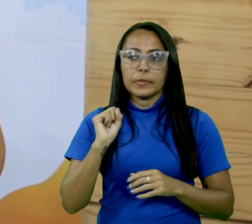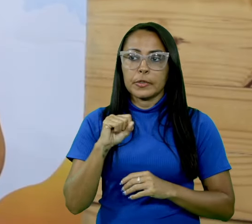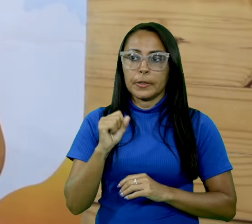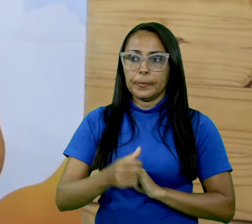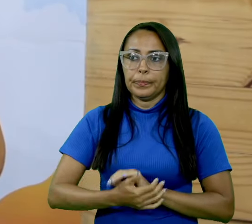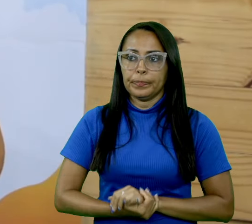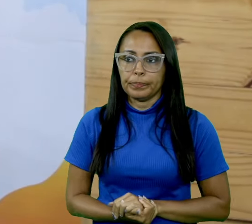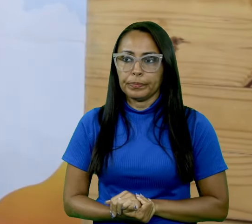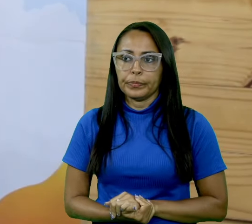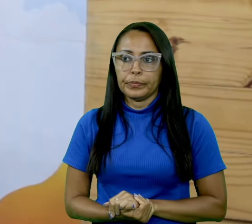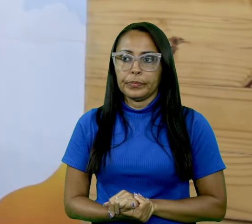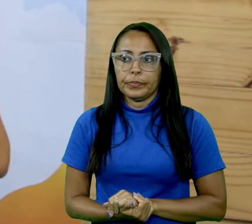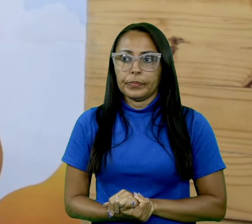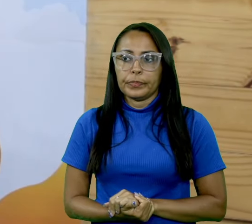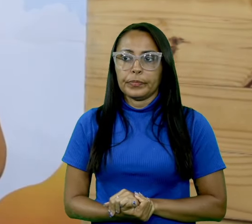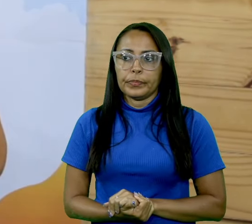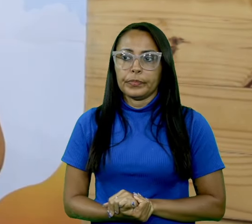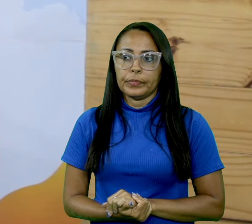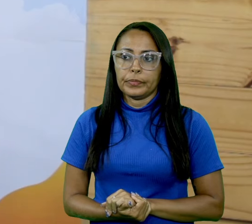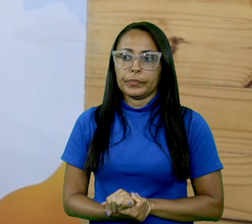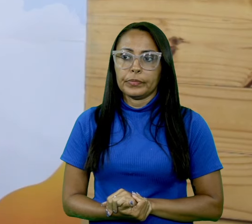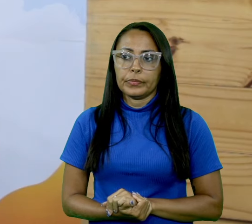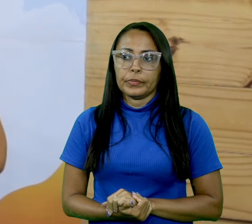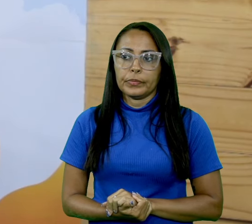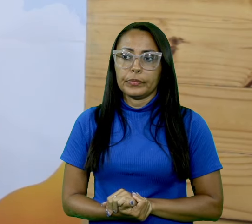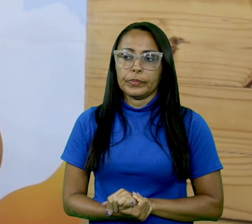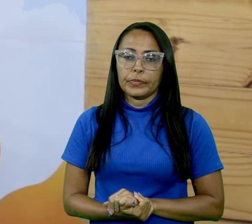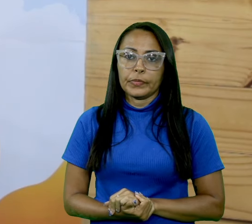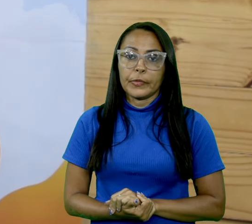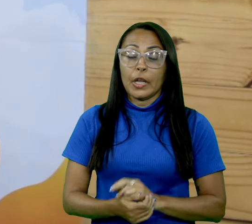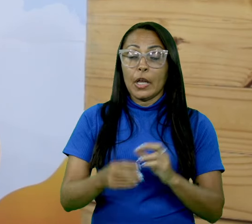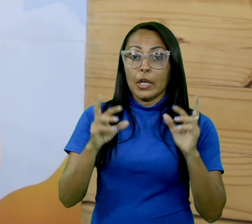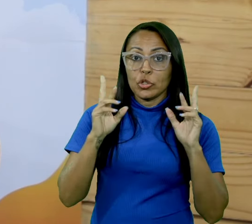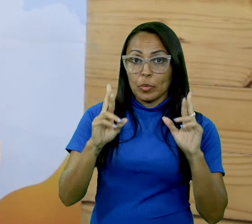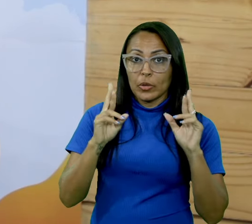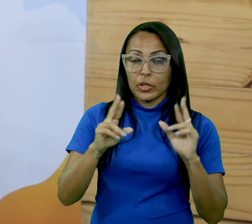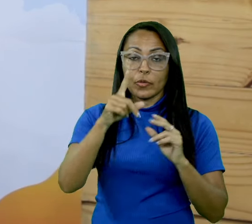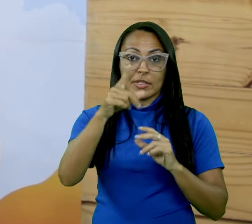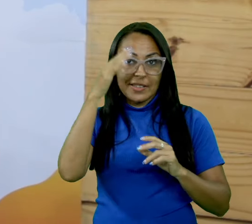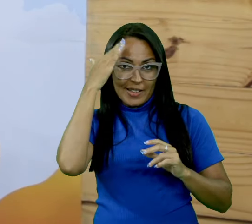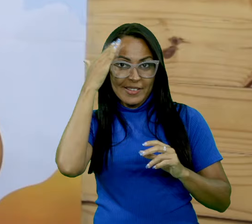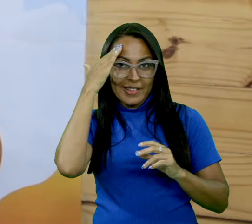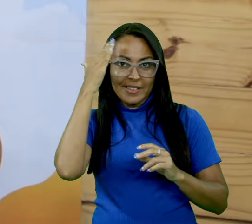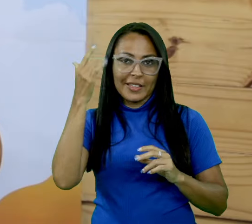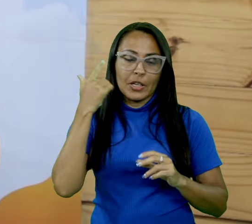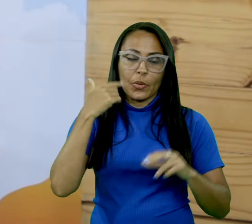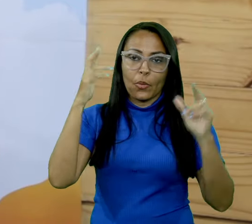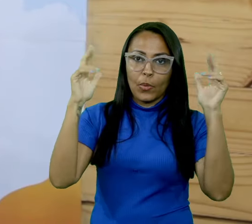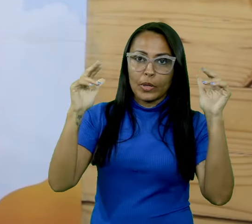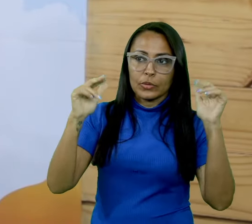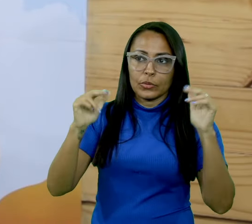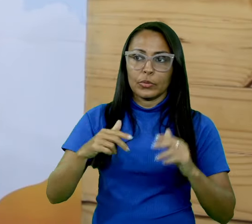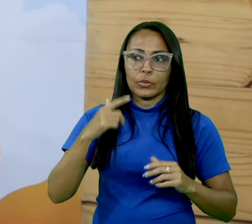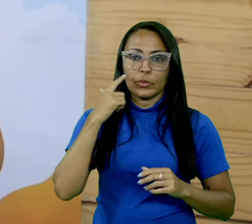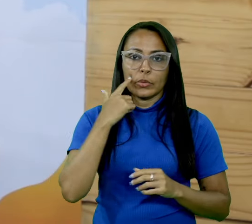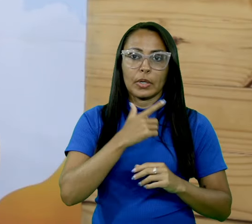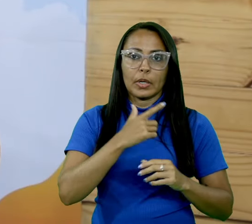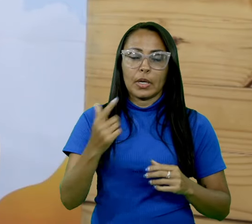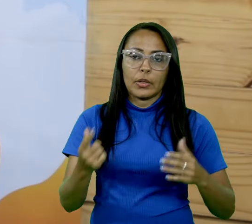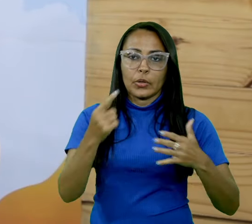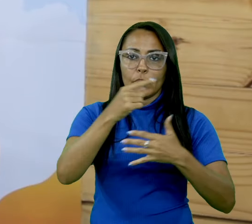naturalmente dentro da organização em que você trabalha. Espero que você tenha compreendido o conteúdo. Caso haja dúvidas, nos procure